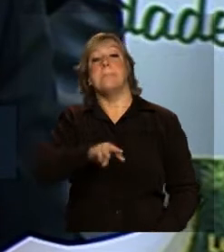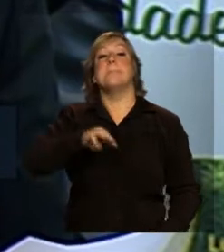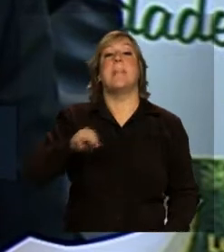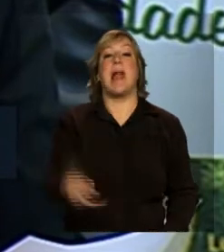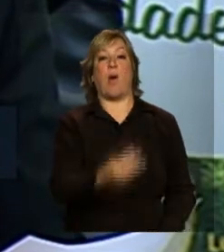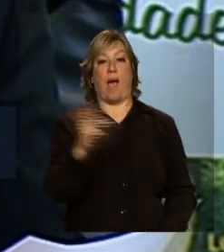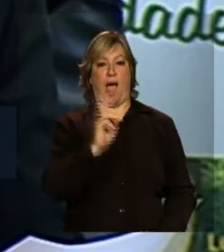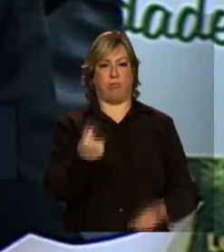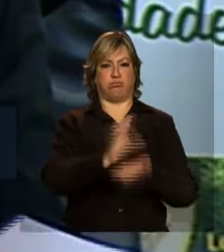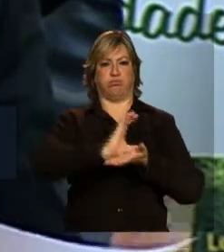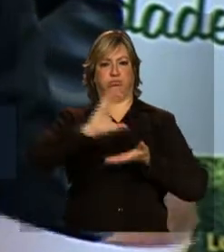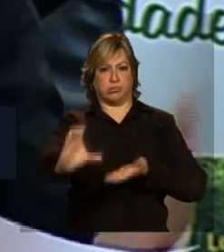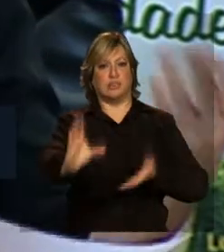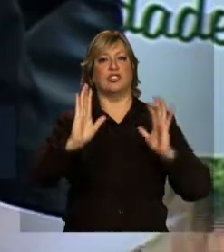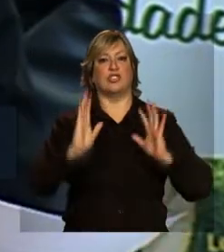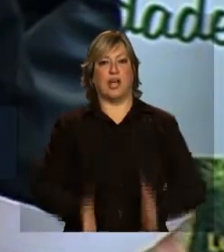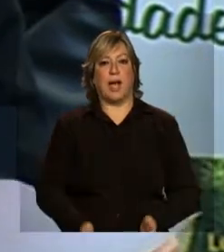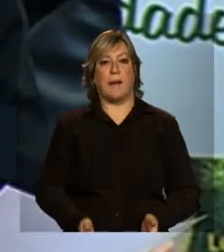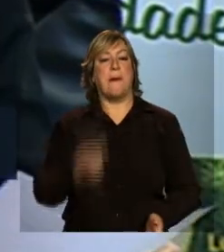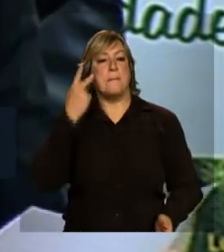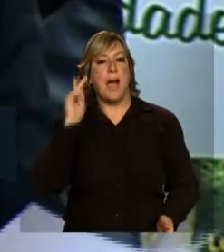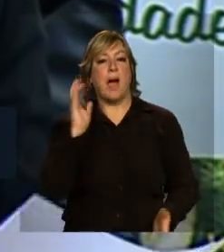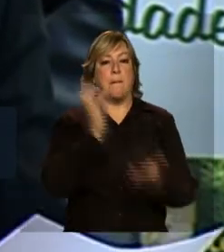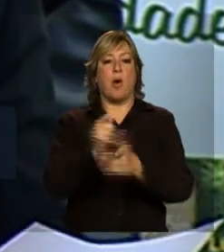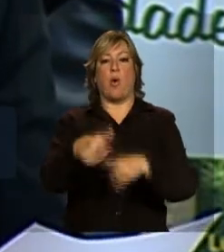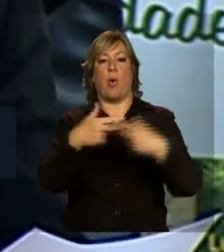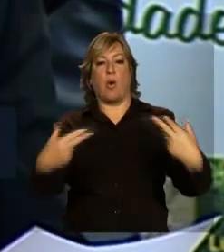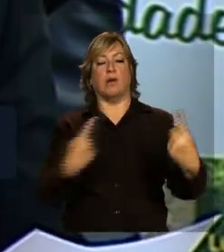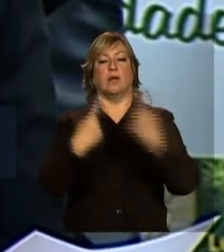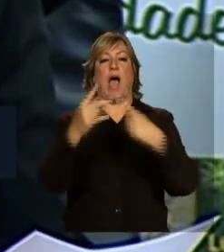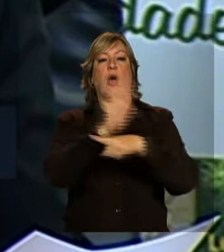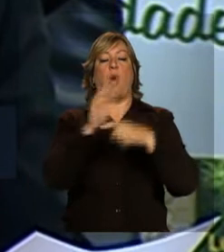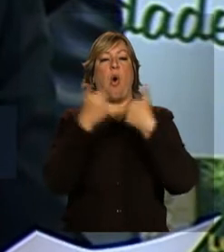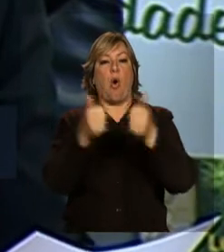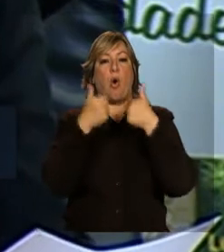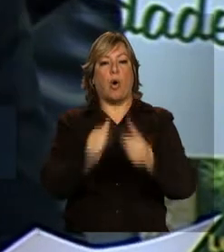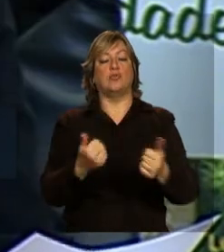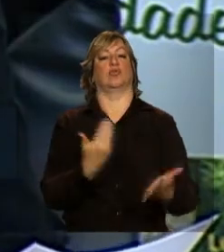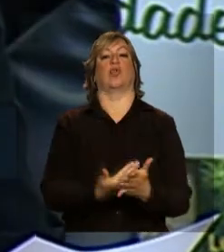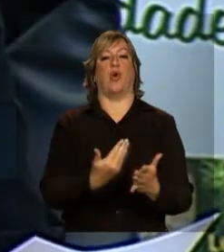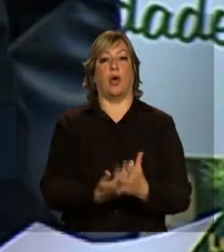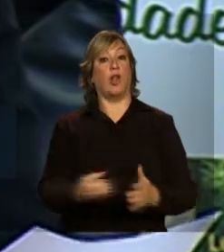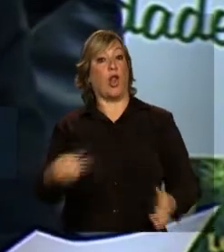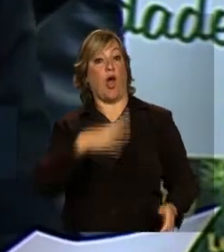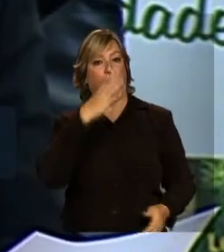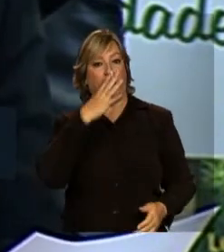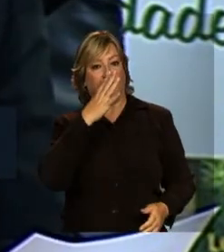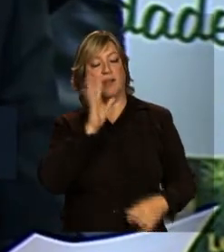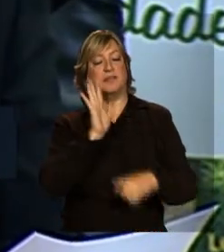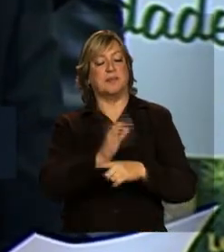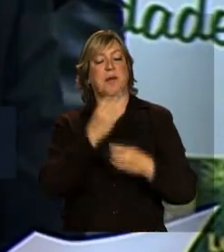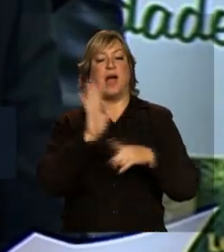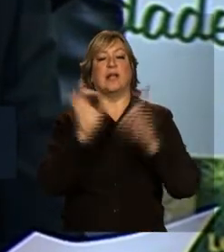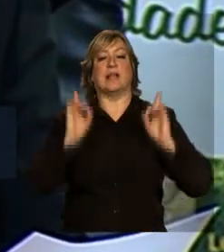e meio de reais para essa modalidade de transporte escolar inovadora no Brasil.